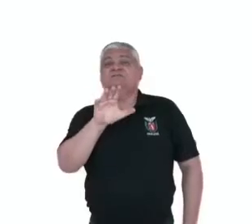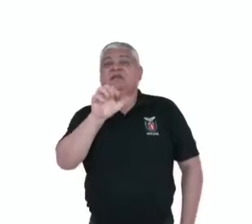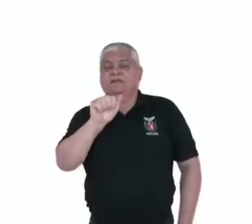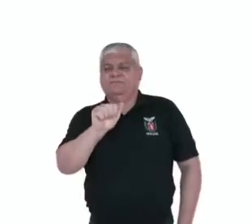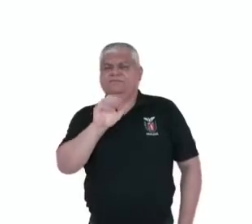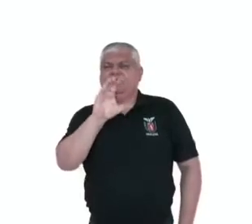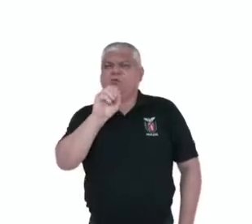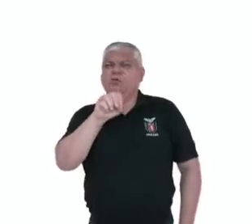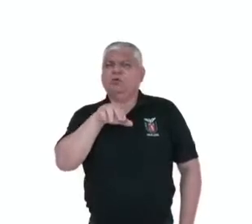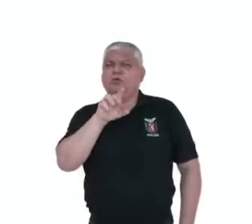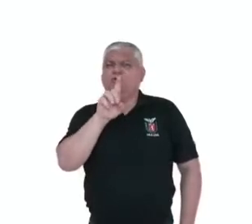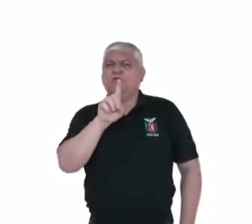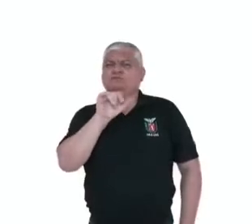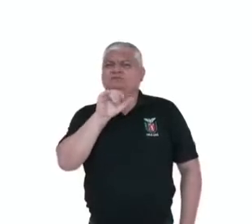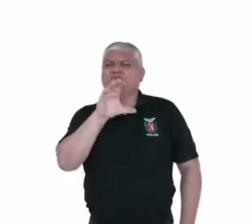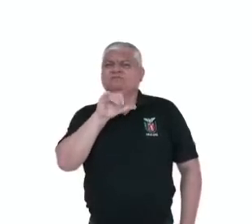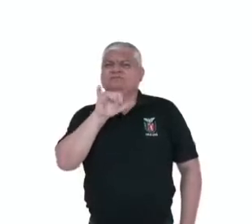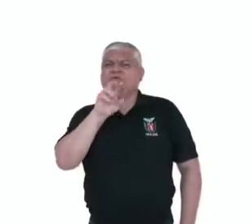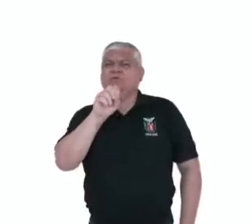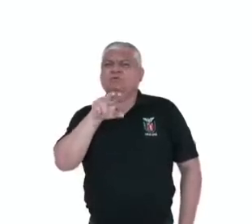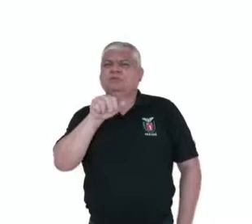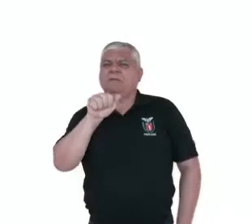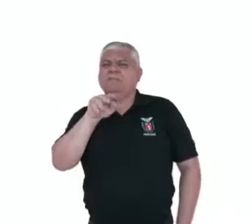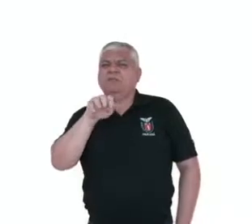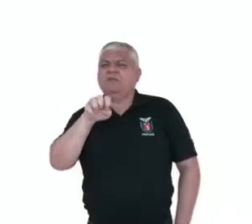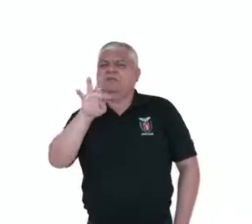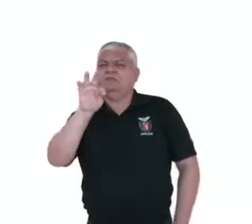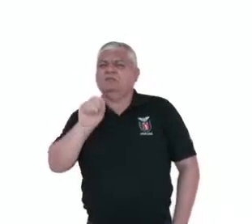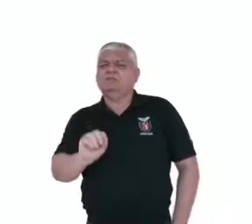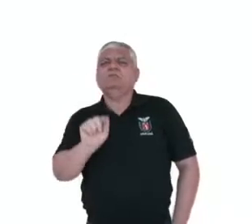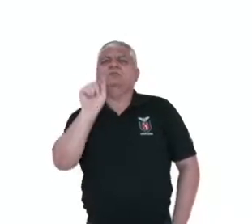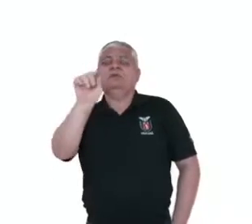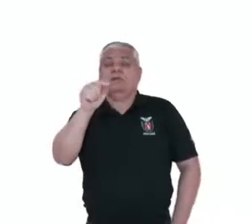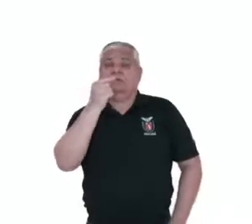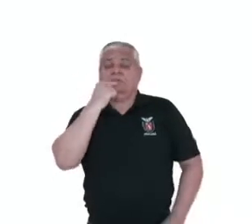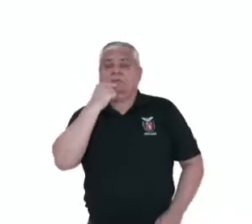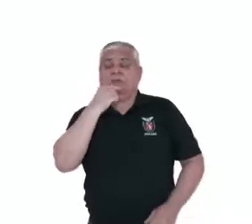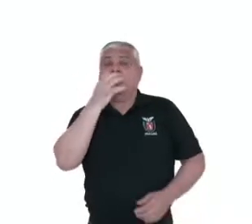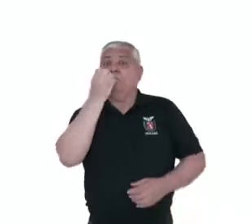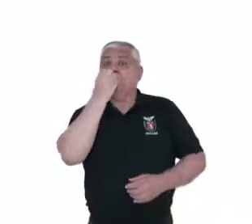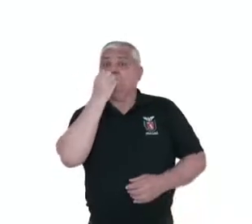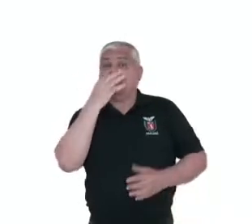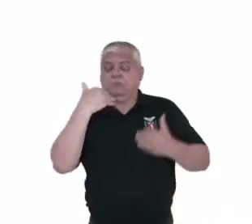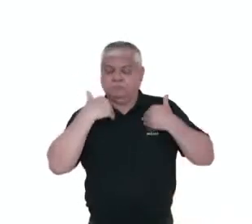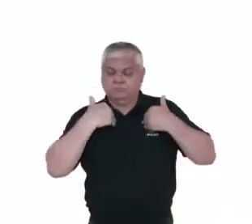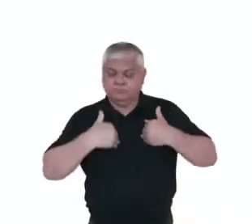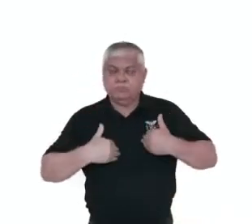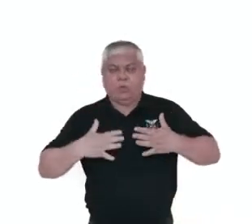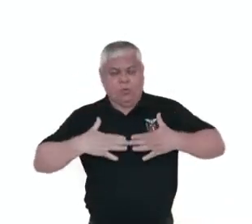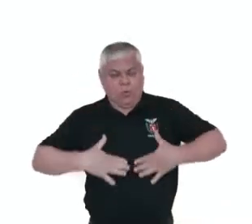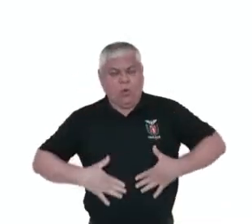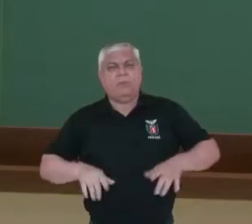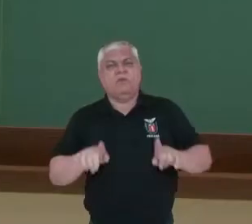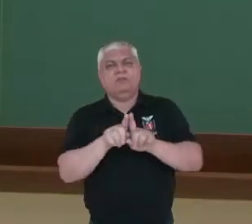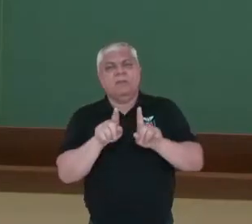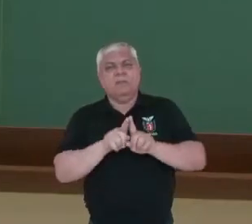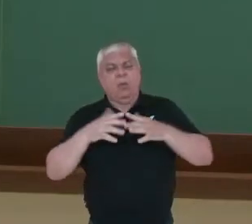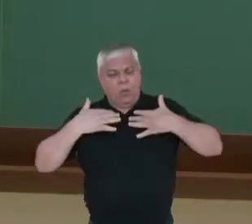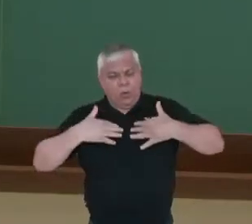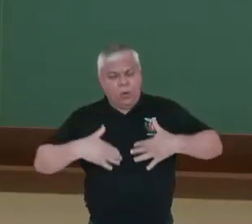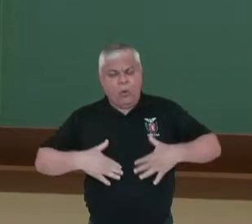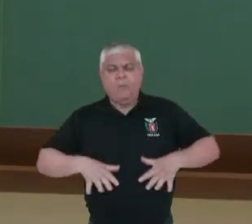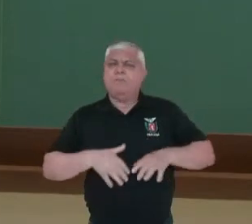que ela é indicada para a manutenção da Boa Forma e Bom desempenho das funções orgânicas